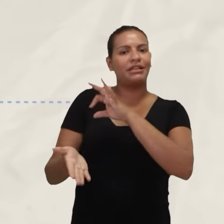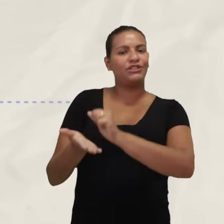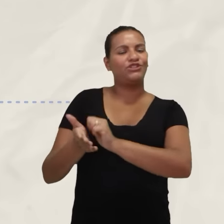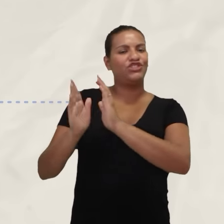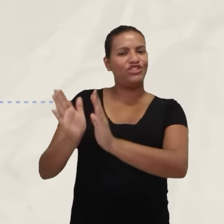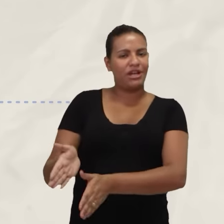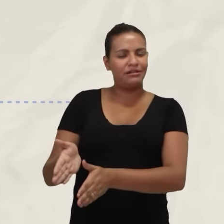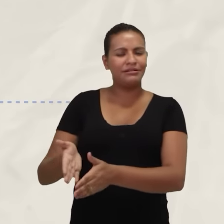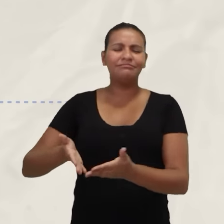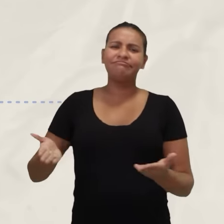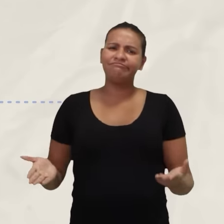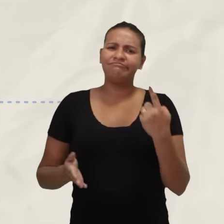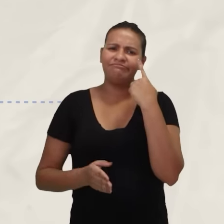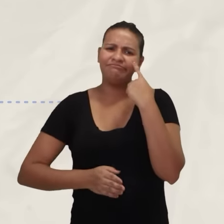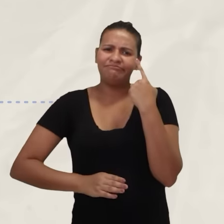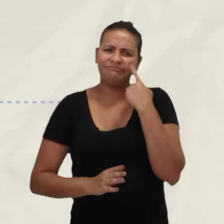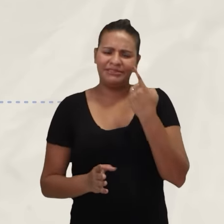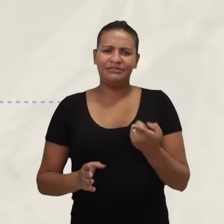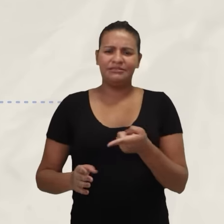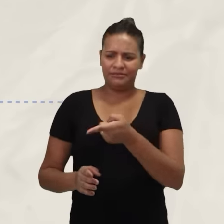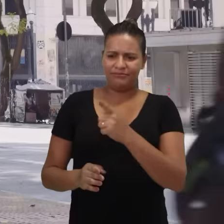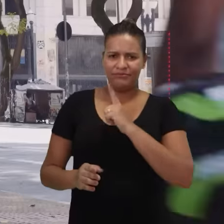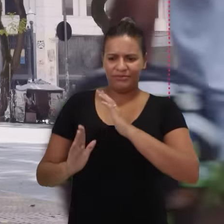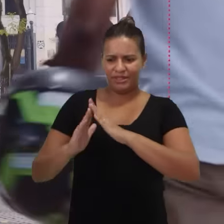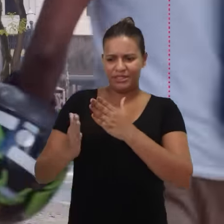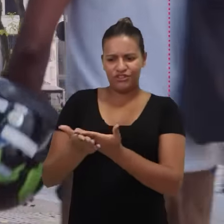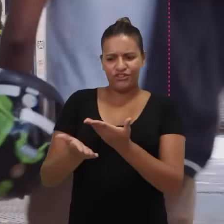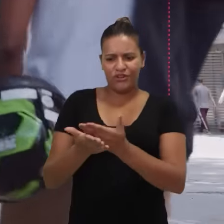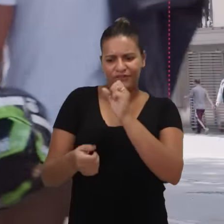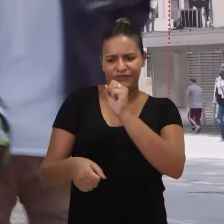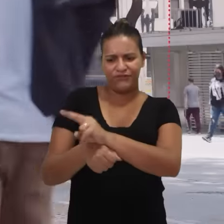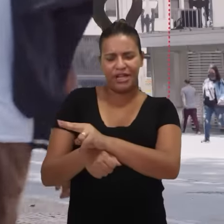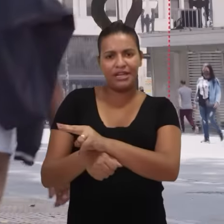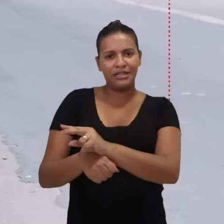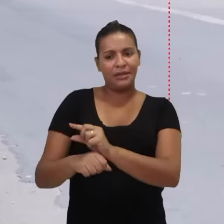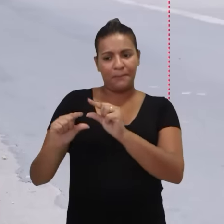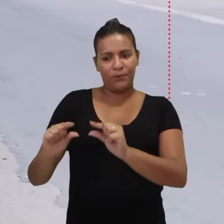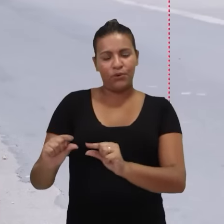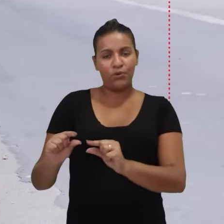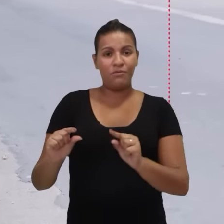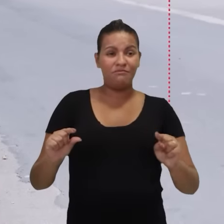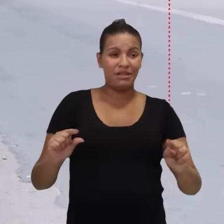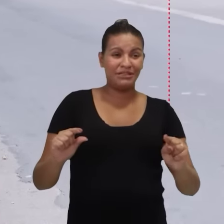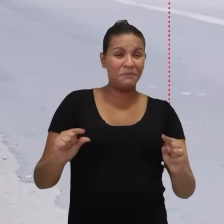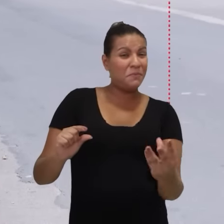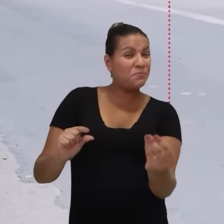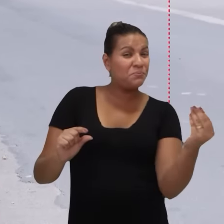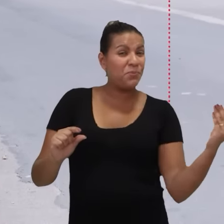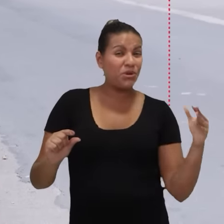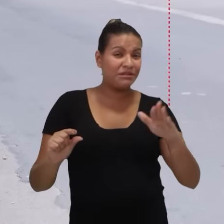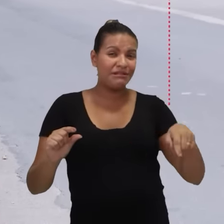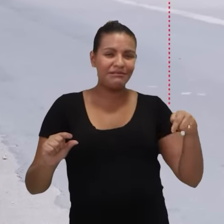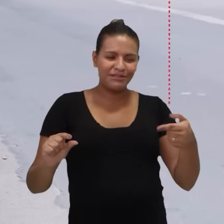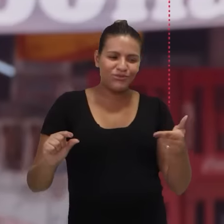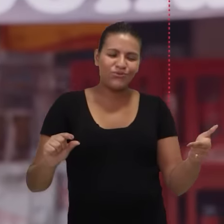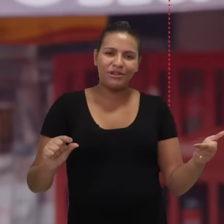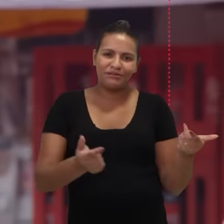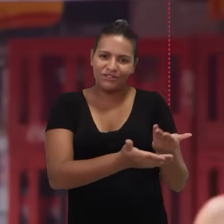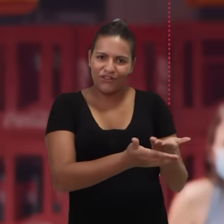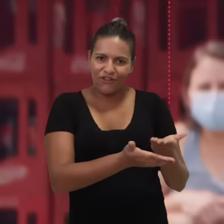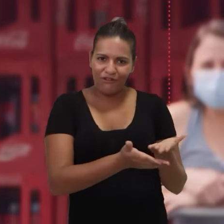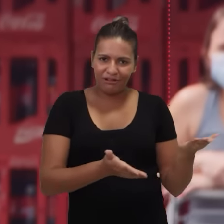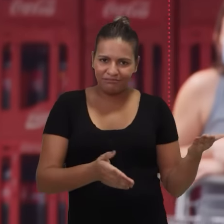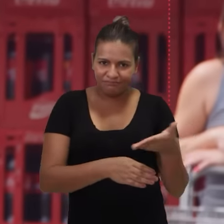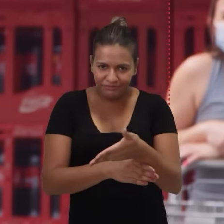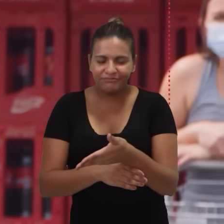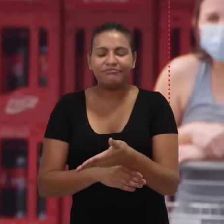a fila era 3 vezes maior do que a oferta. Além de vagas insuficientes, faltava uma demanda organizada por regiões e critérios